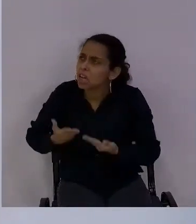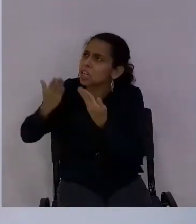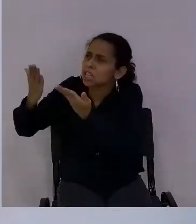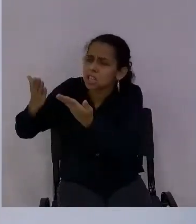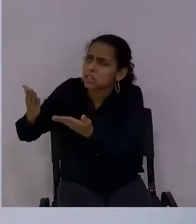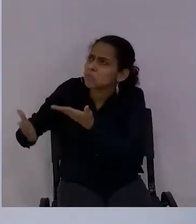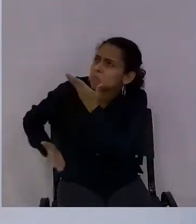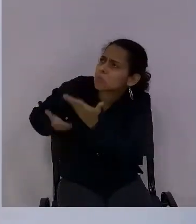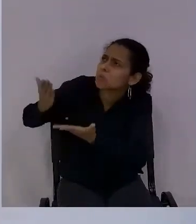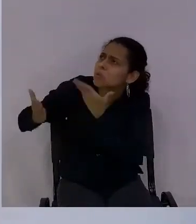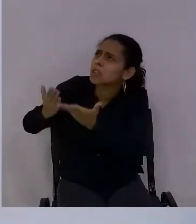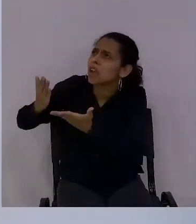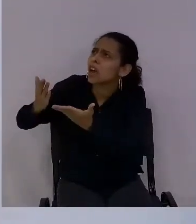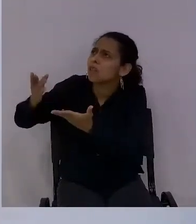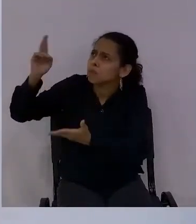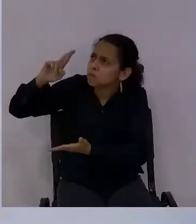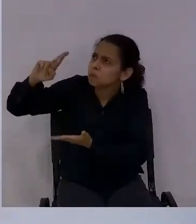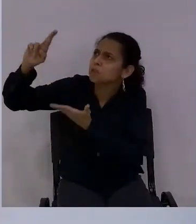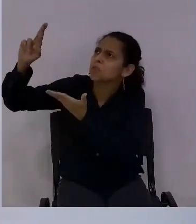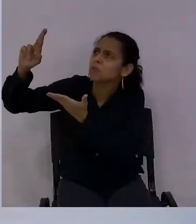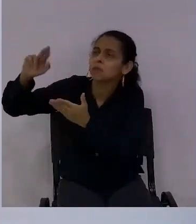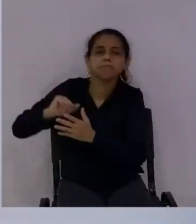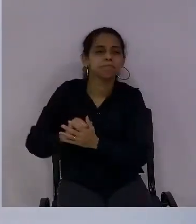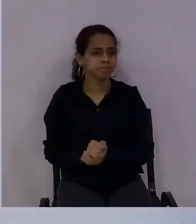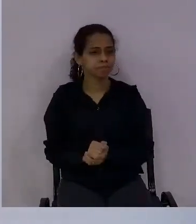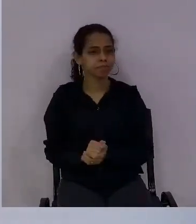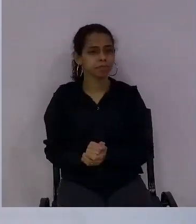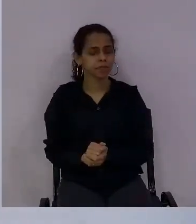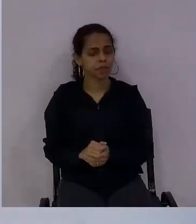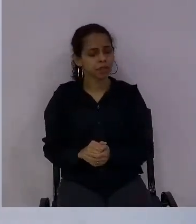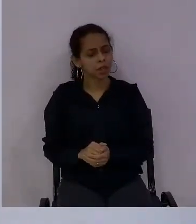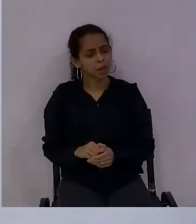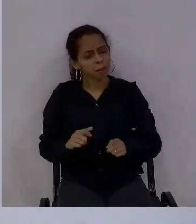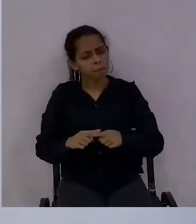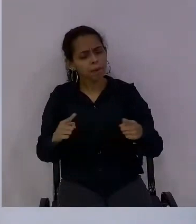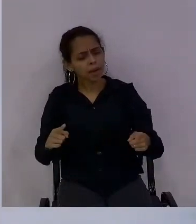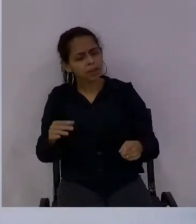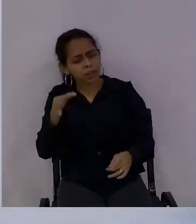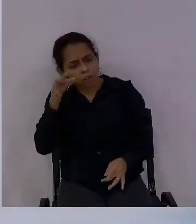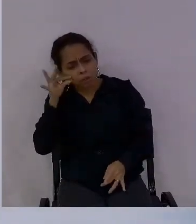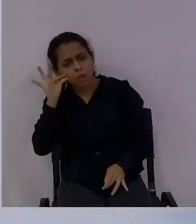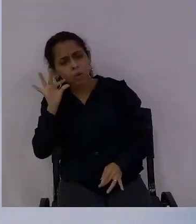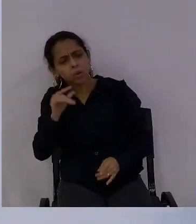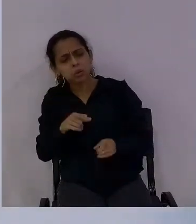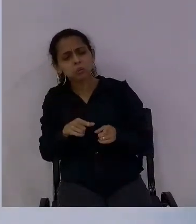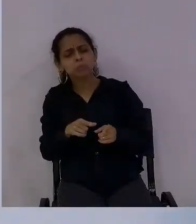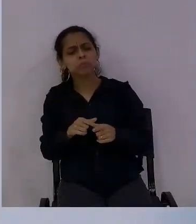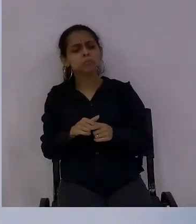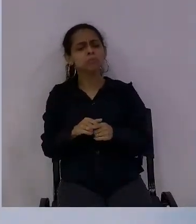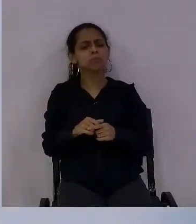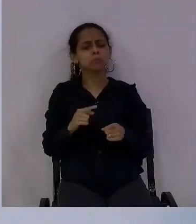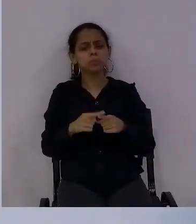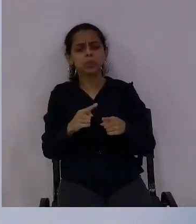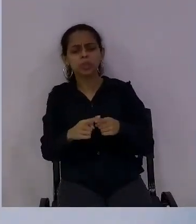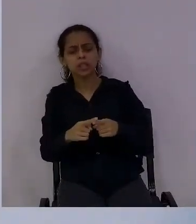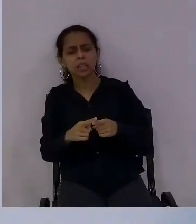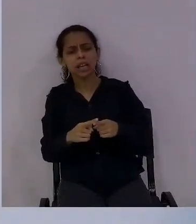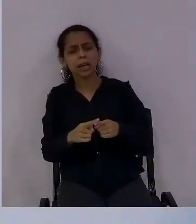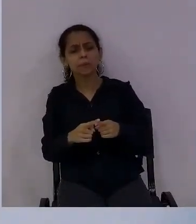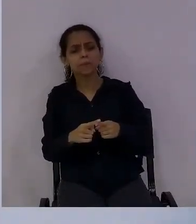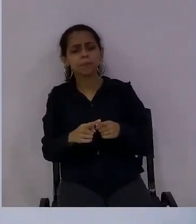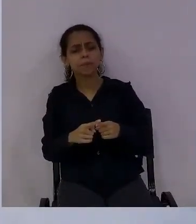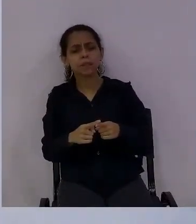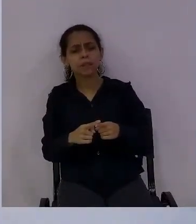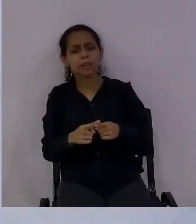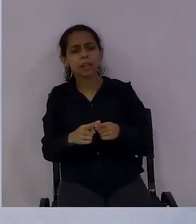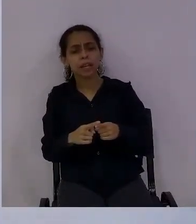poderia ser resgatado. E embora o nosso texto não diga que isso aconteceu com Jesus, é óbvio que